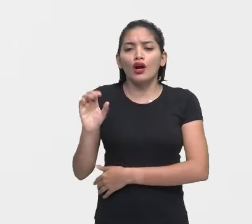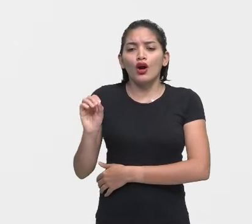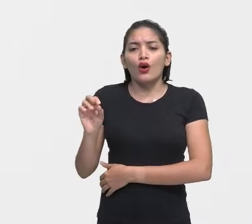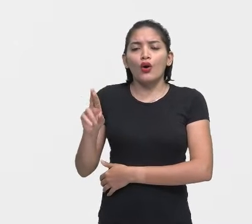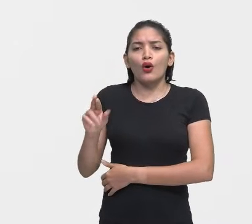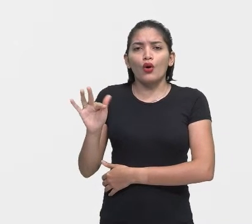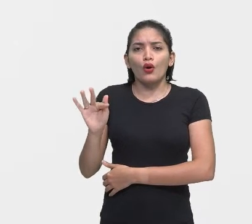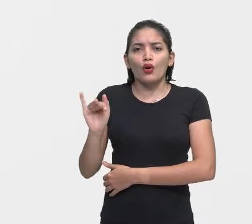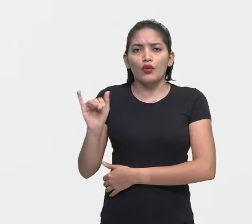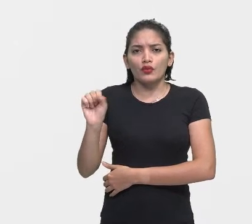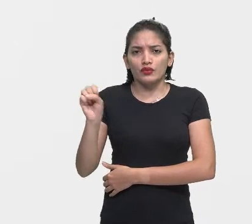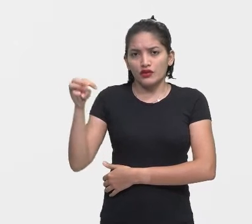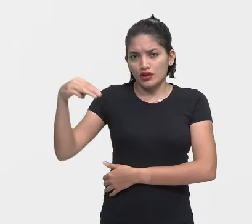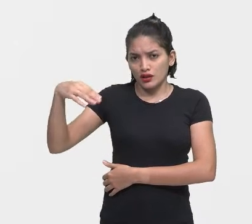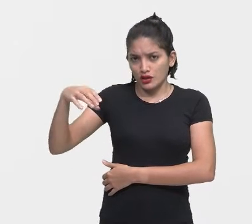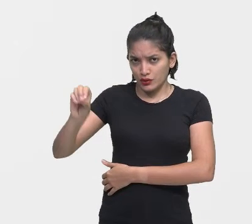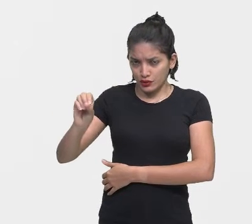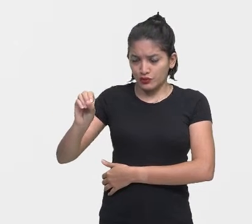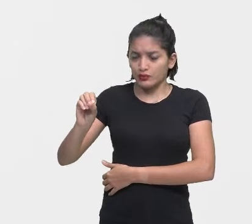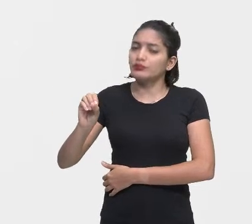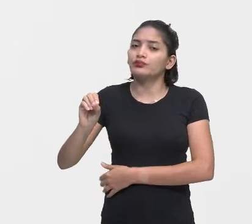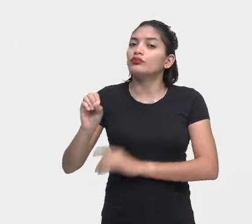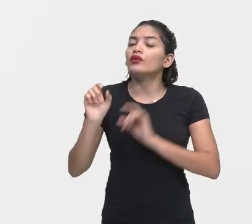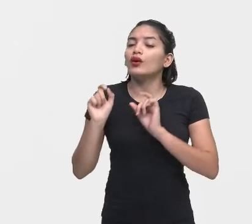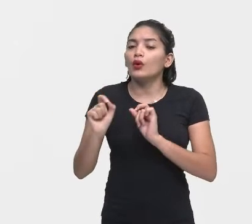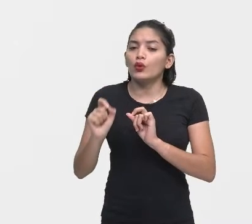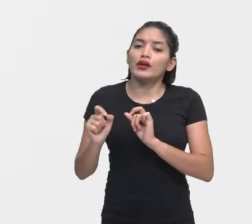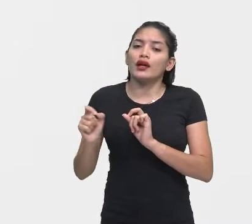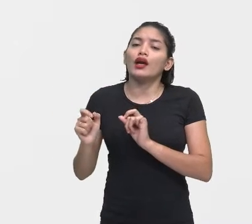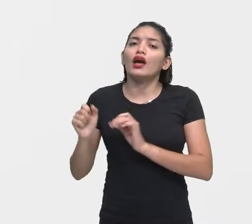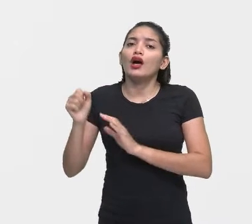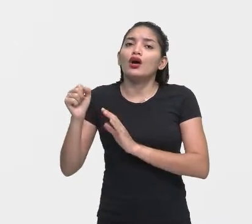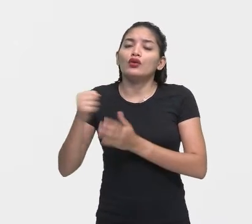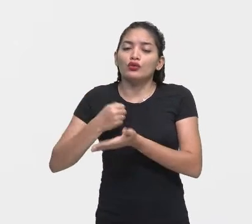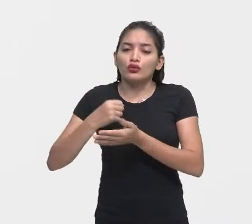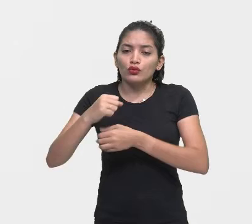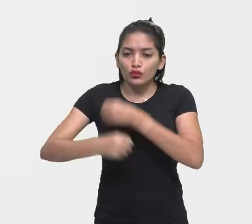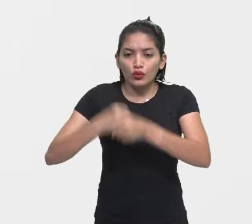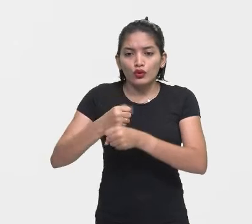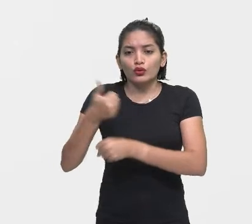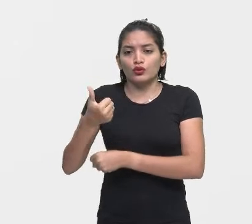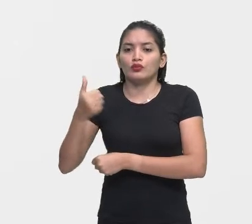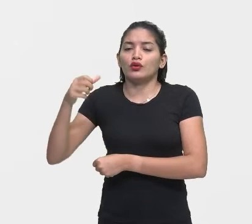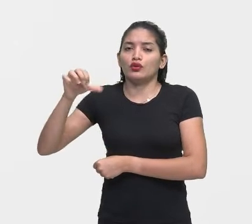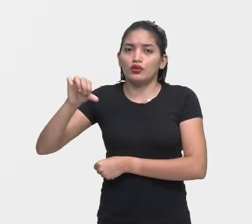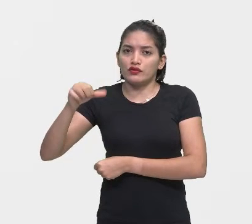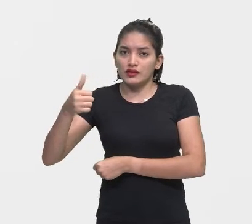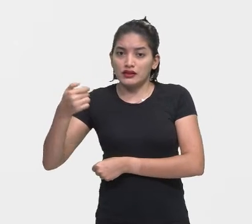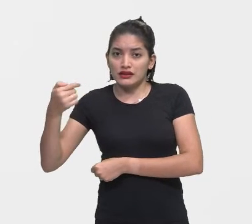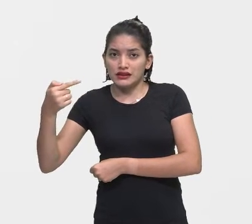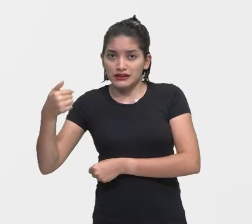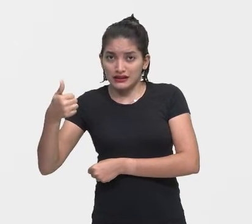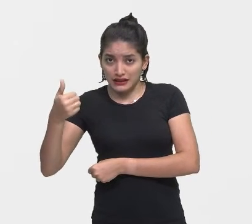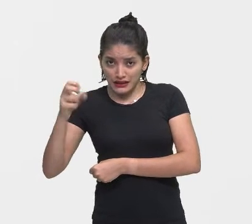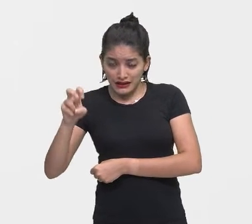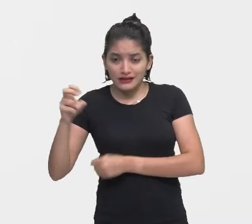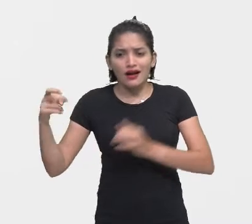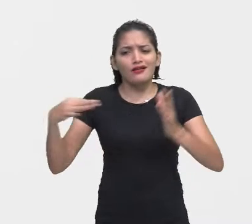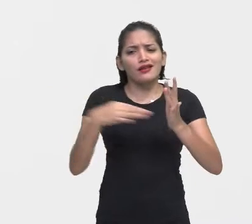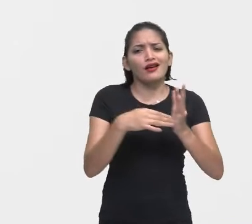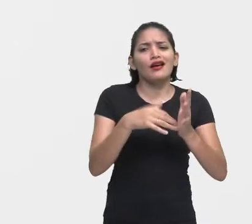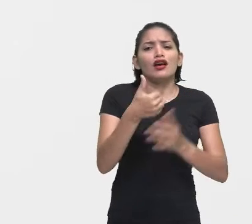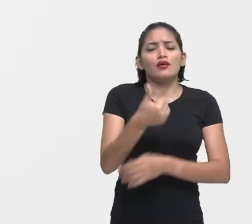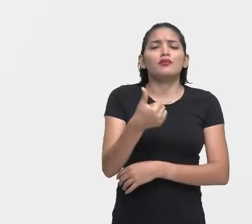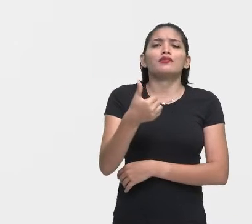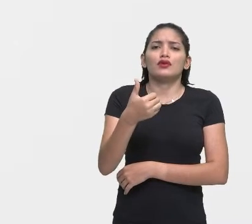de orfismo. O Orfeu vai de 1915 a 1927, quando se inicia